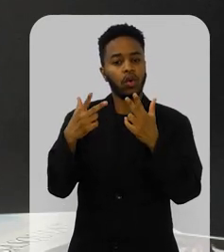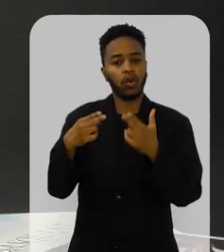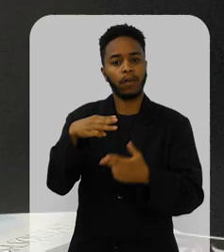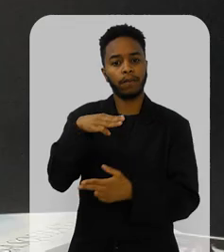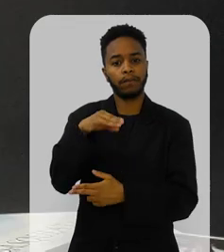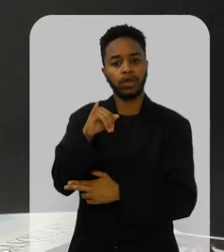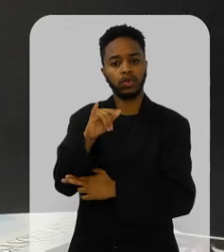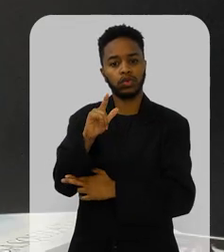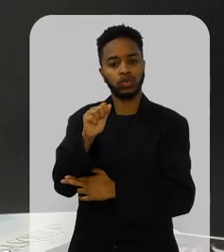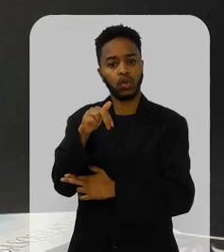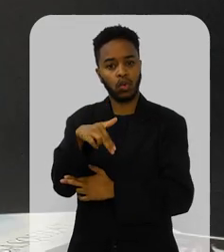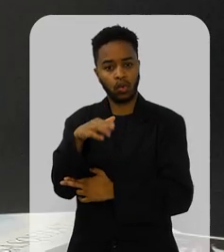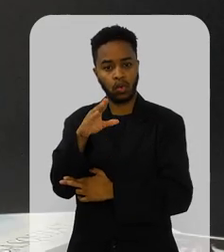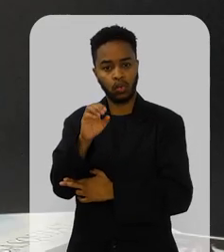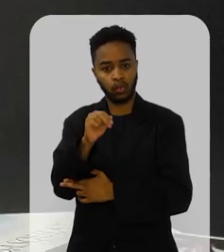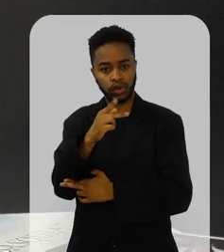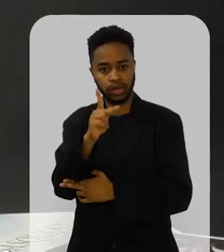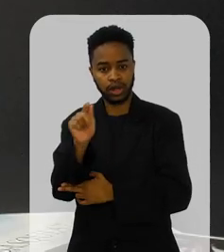Cunha.